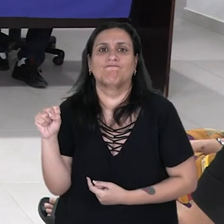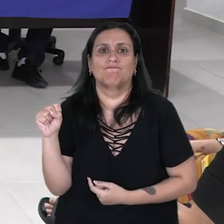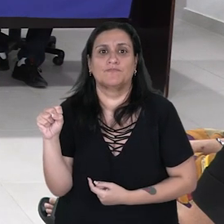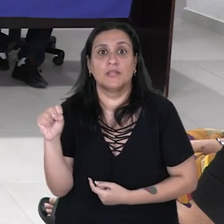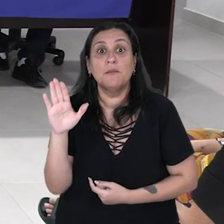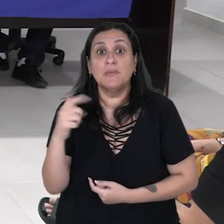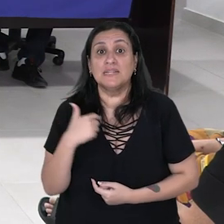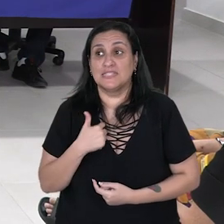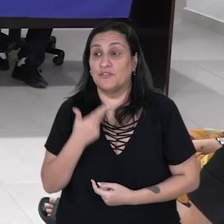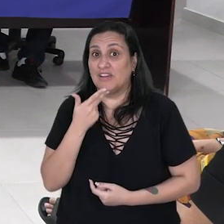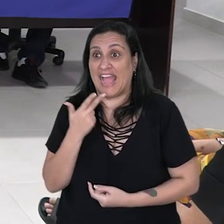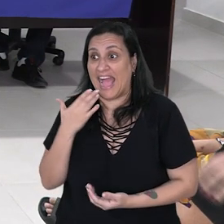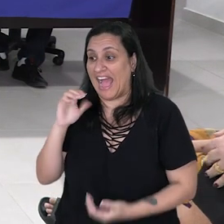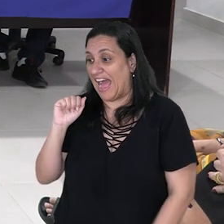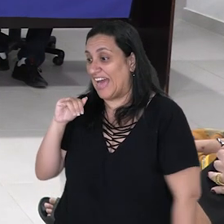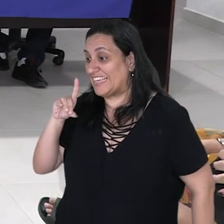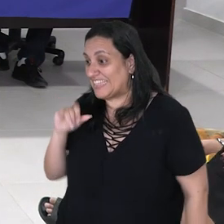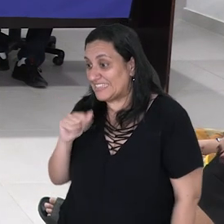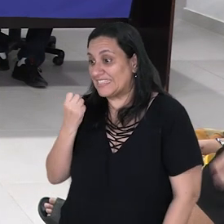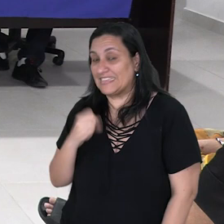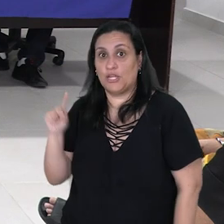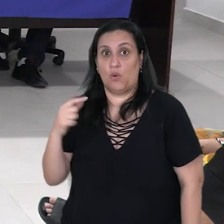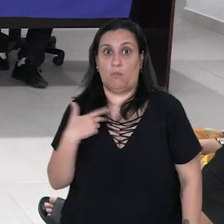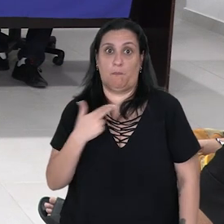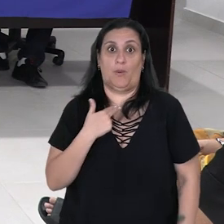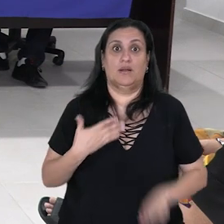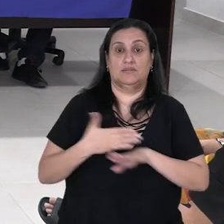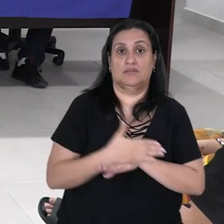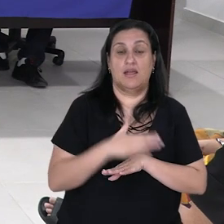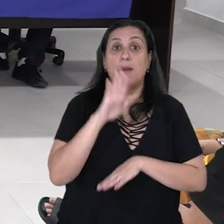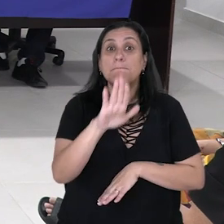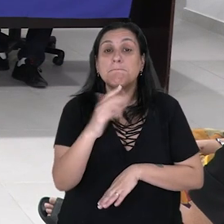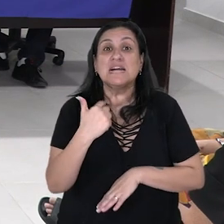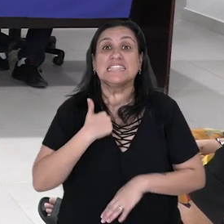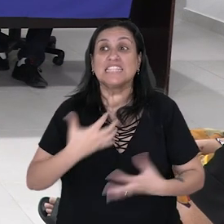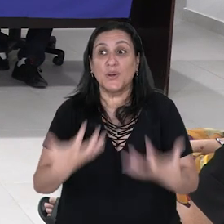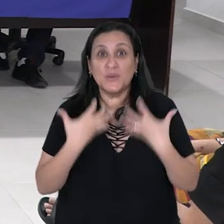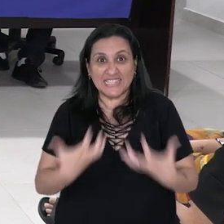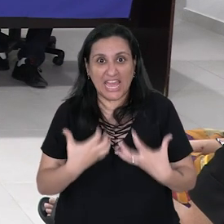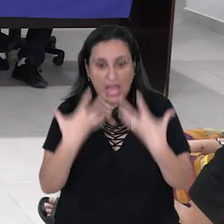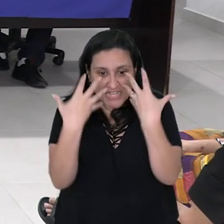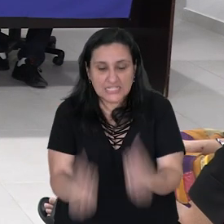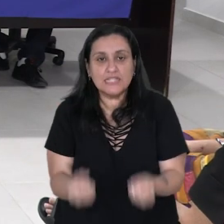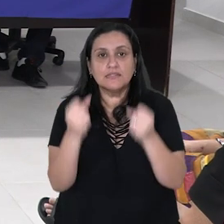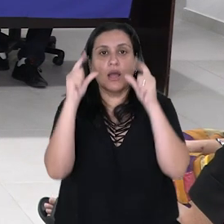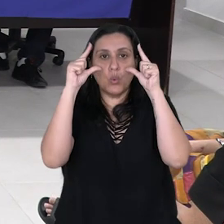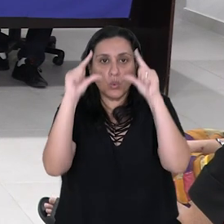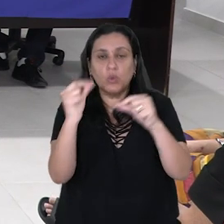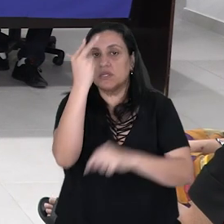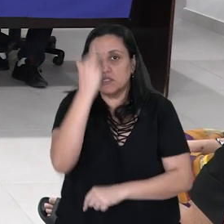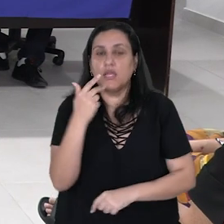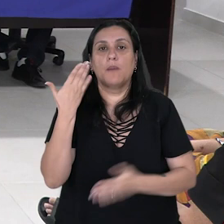Mas eu escrevi para ela que ainda não. Eu espero que em breve a gente possa receber alunos cegos e de baixa visão aqui